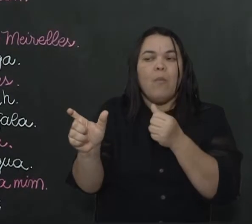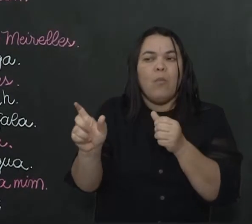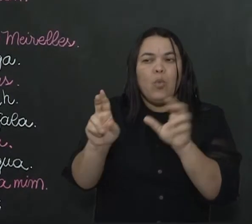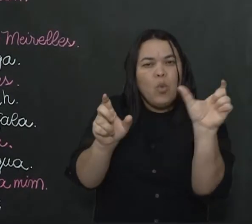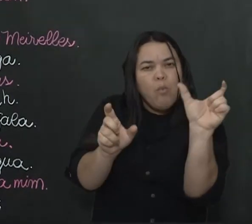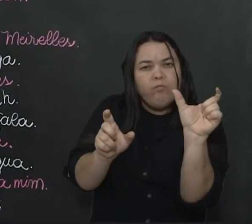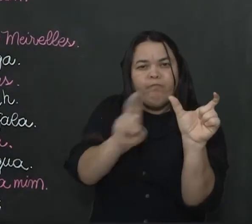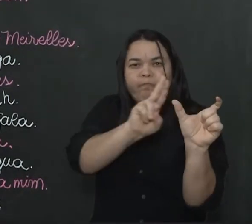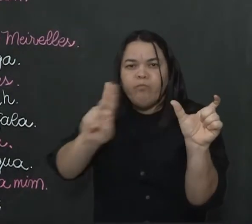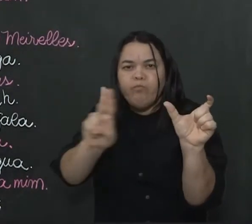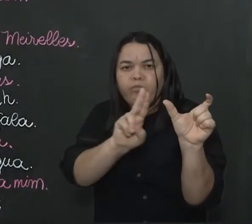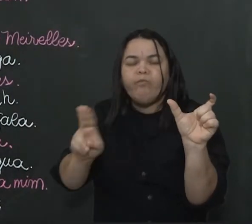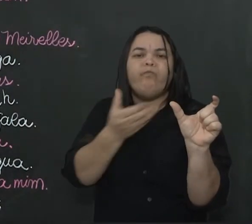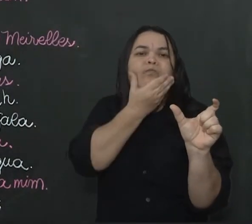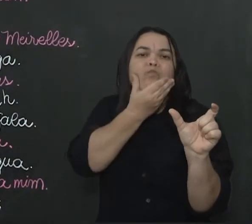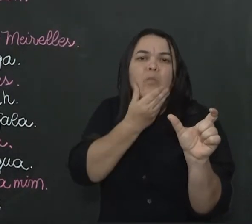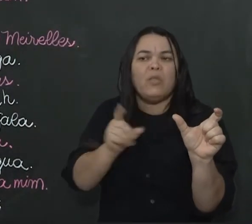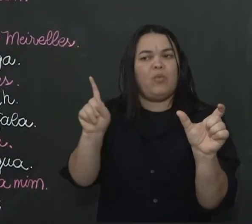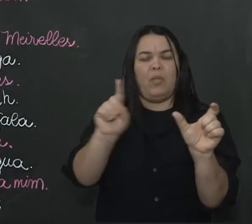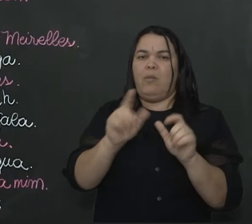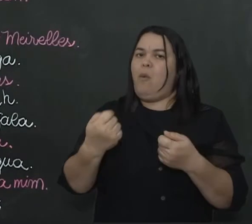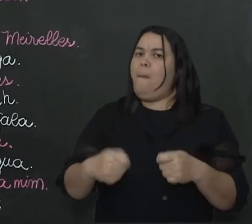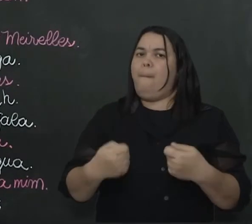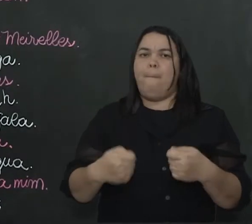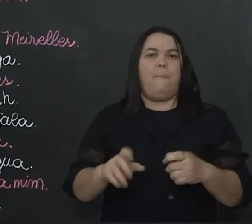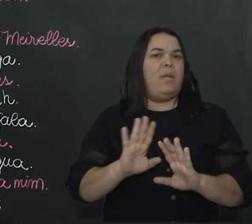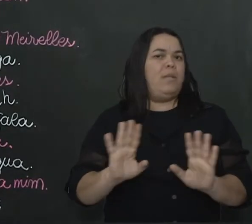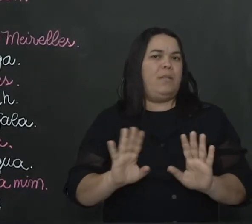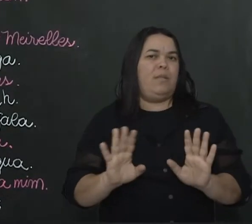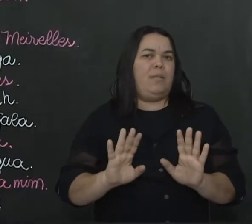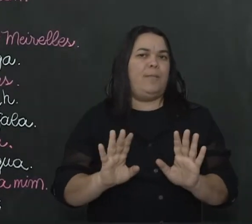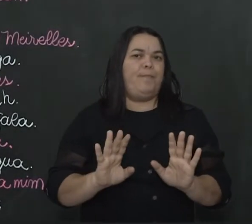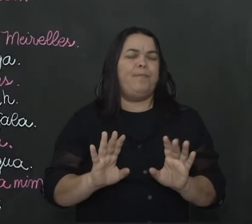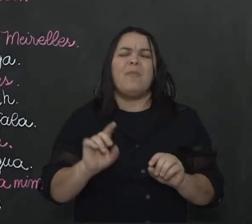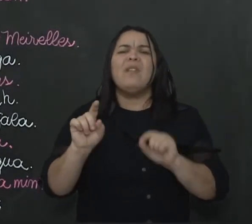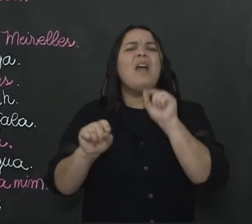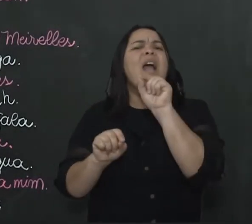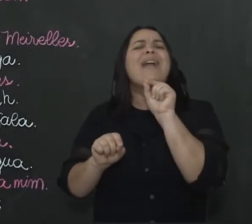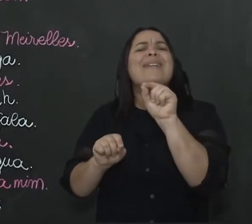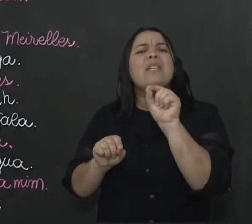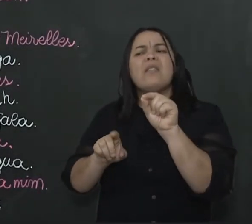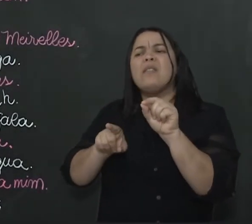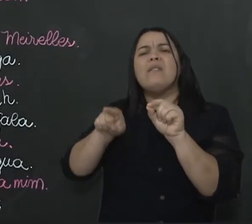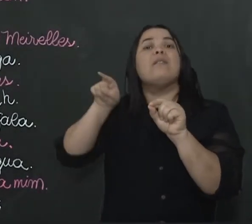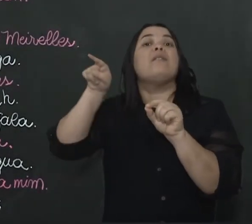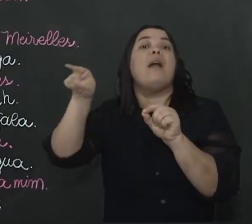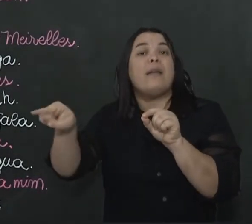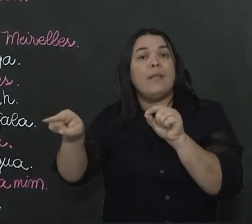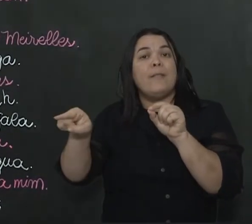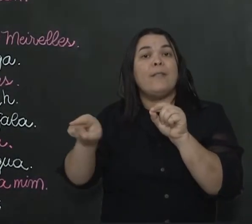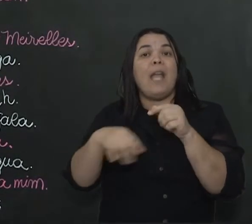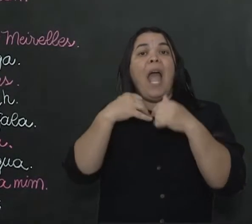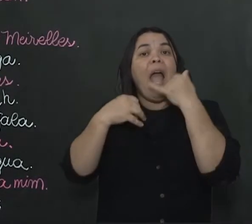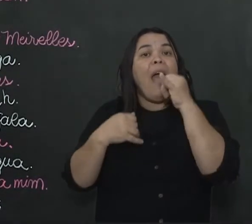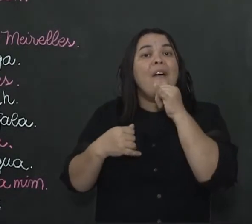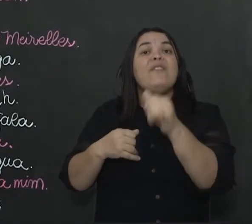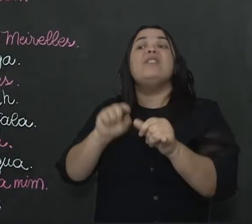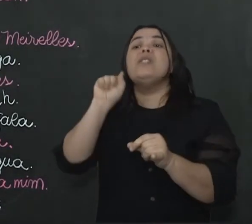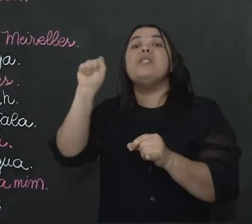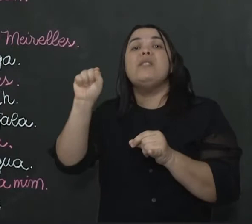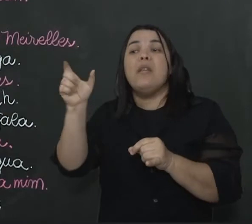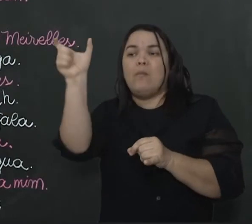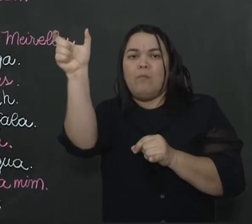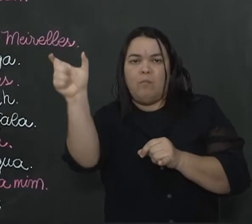A alusão pede a preposição a. Quem faz alusão faz uma referência, faz uma alusão a alguém ou a alguma coisa. No entanto,